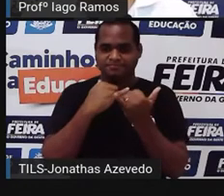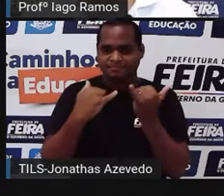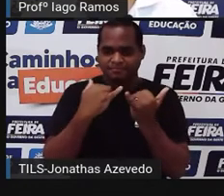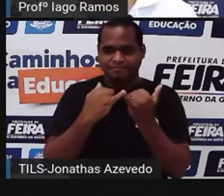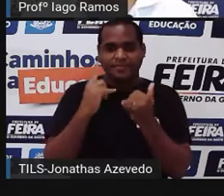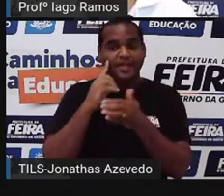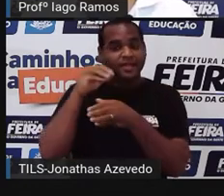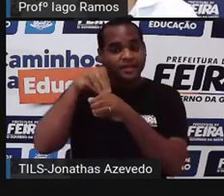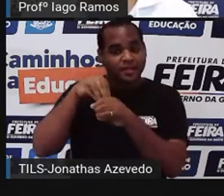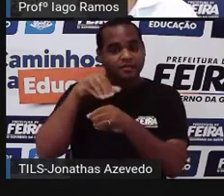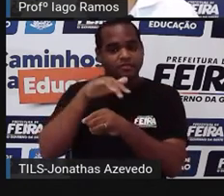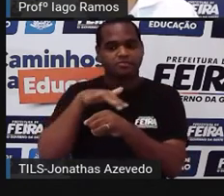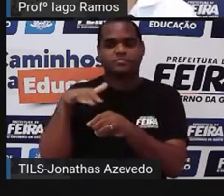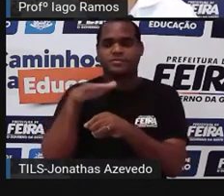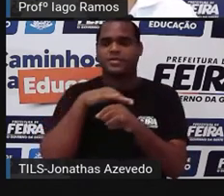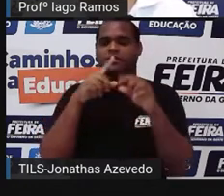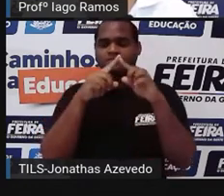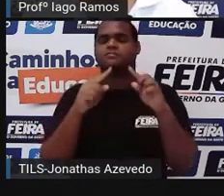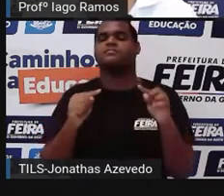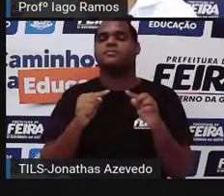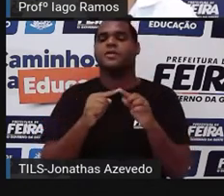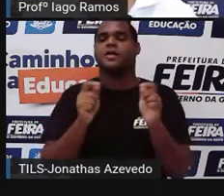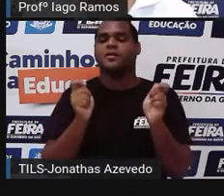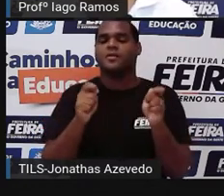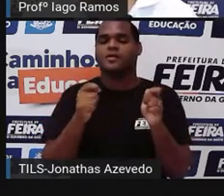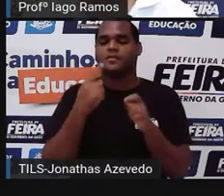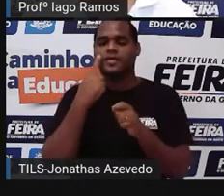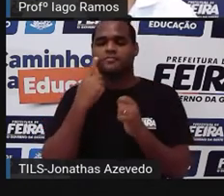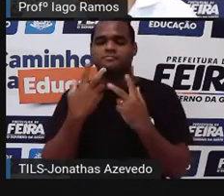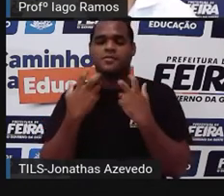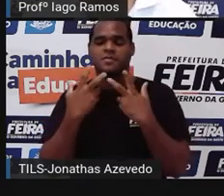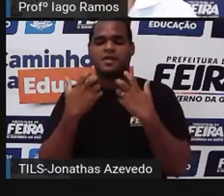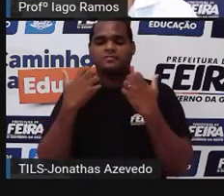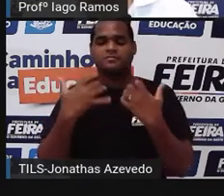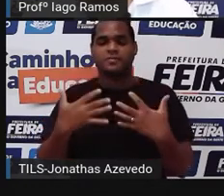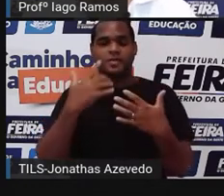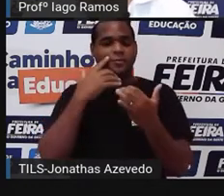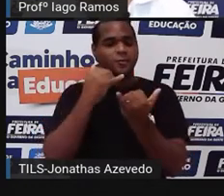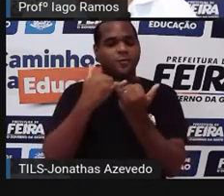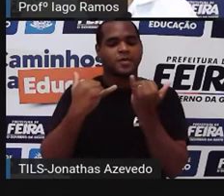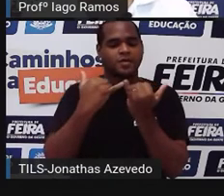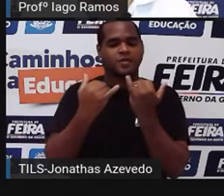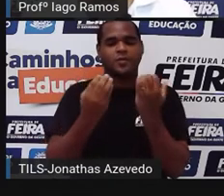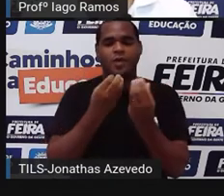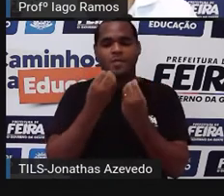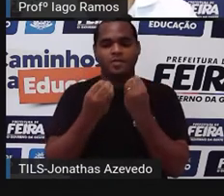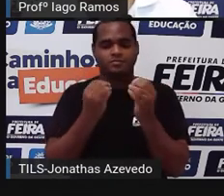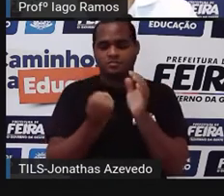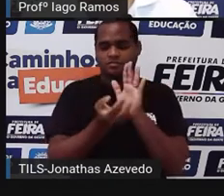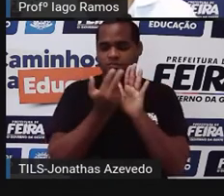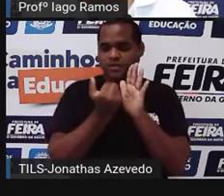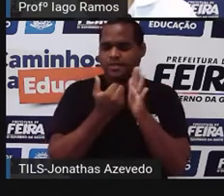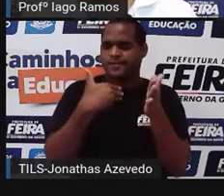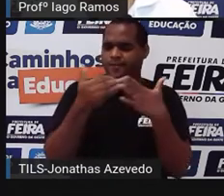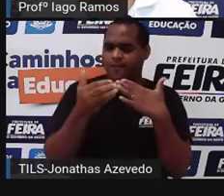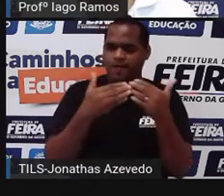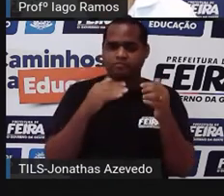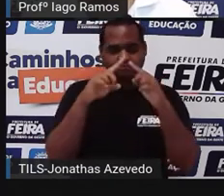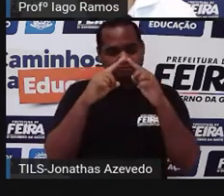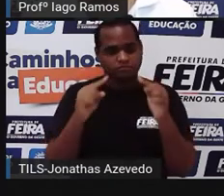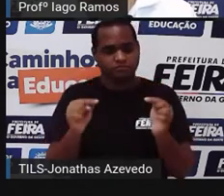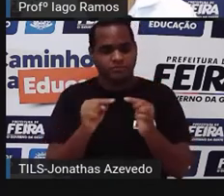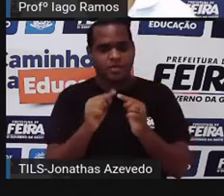dentro dessa aula de semelhança de triângulos a gente viu como encontrar semelhança para qualquer figura seja